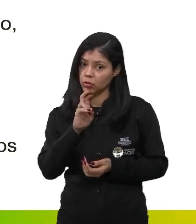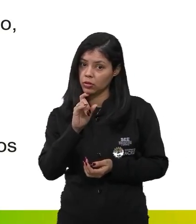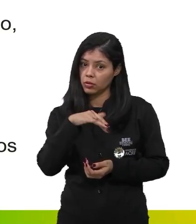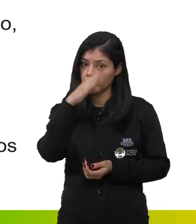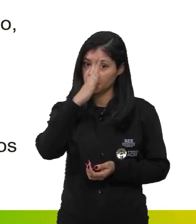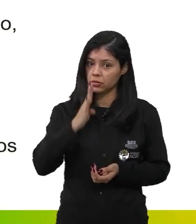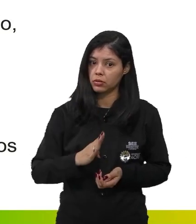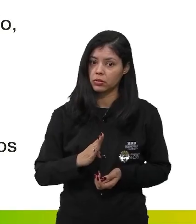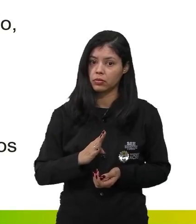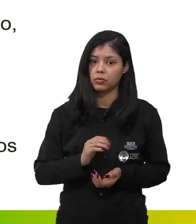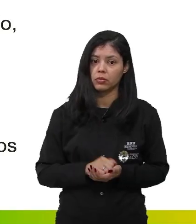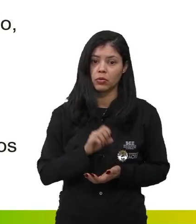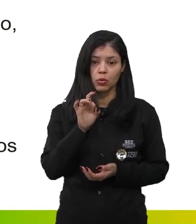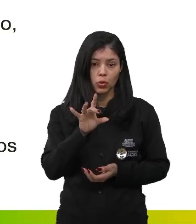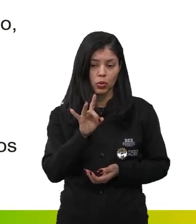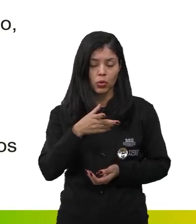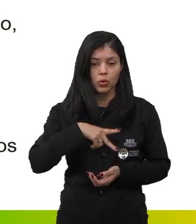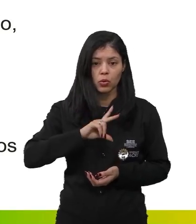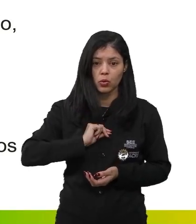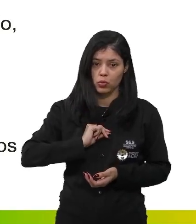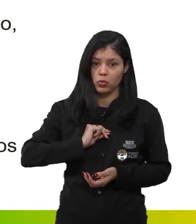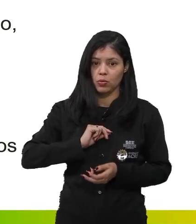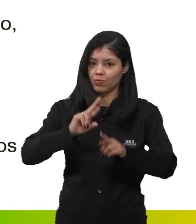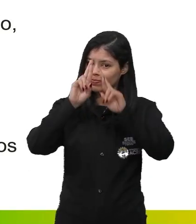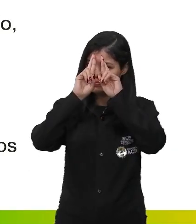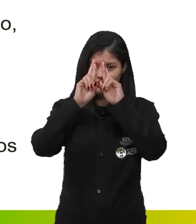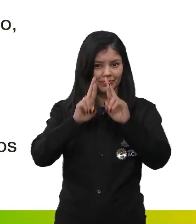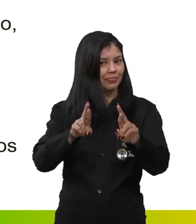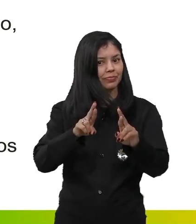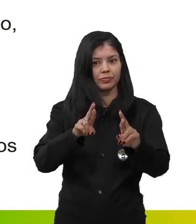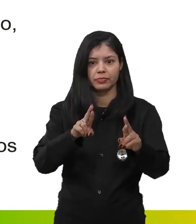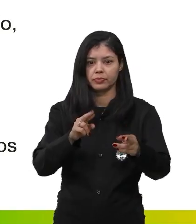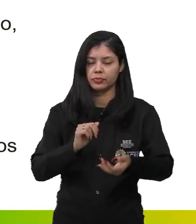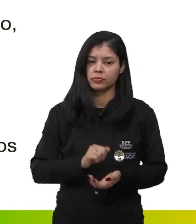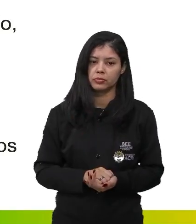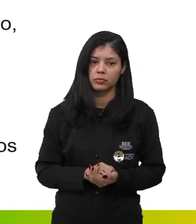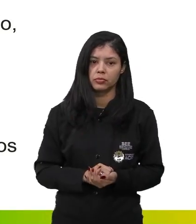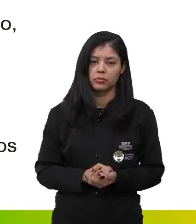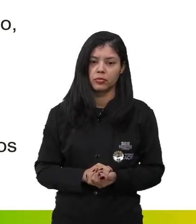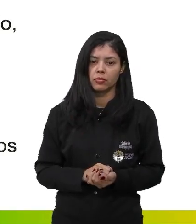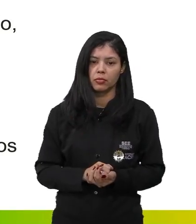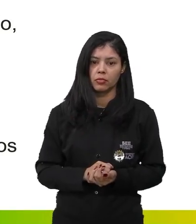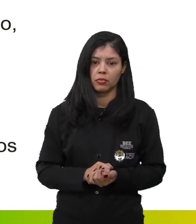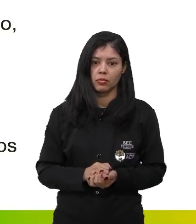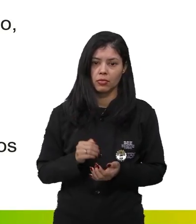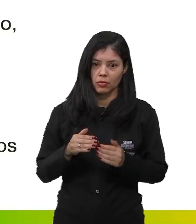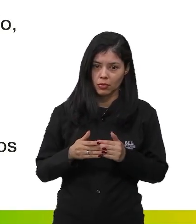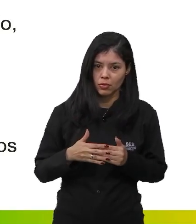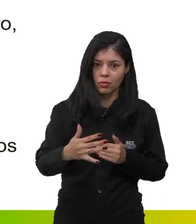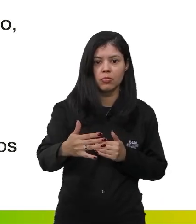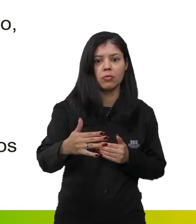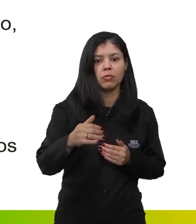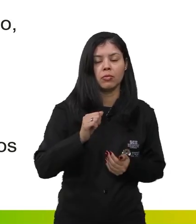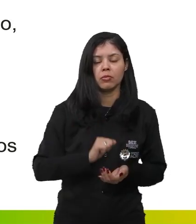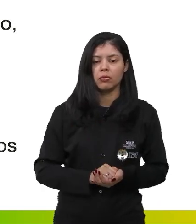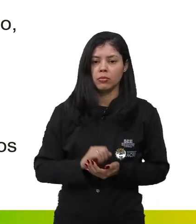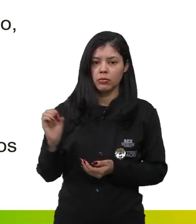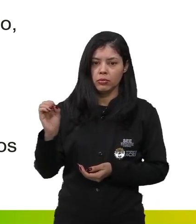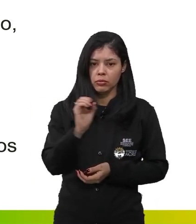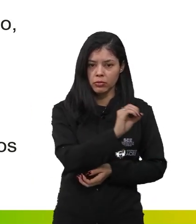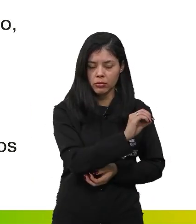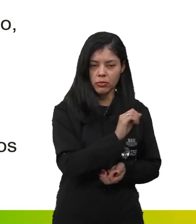brasileiro. Só que os portugueses não respeitavam essa linha e continuavam a avançar para o